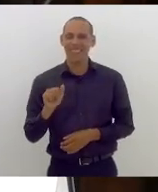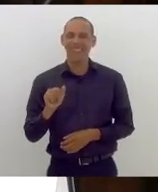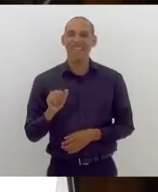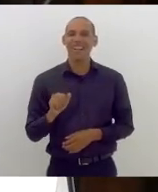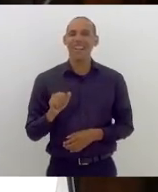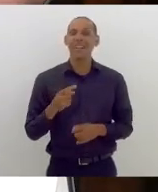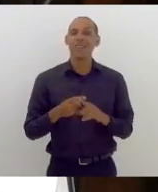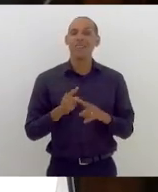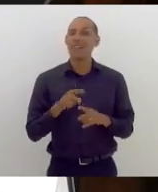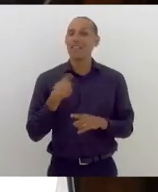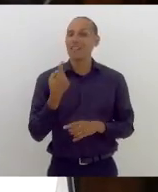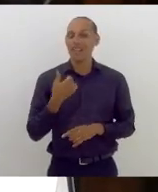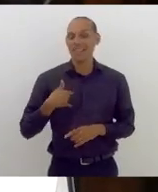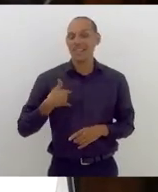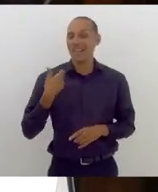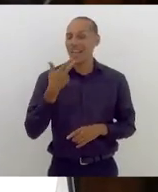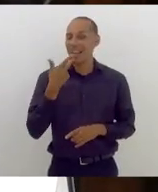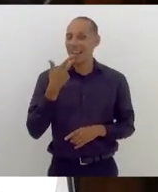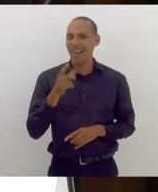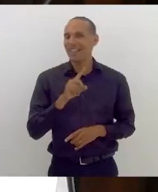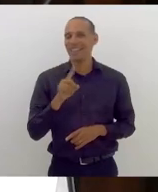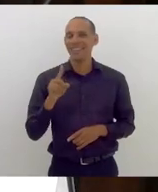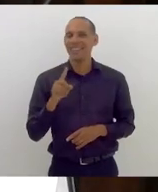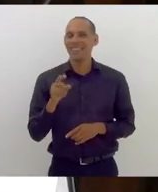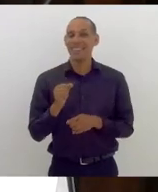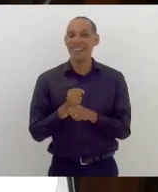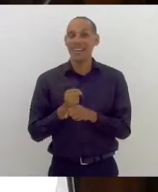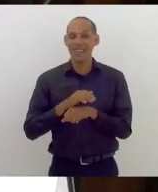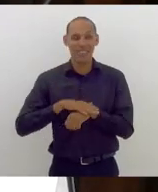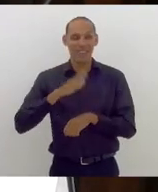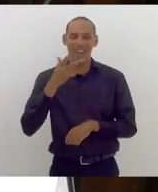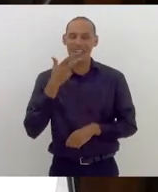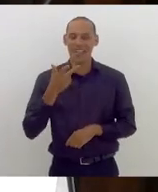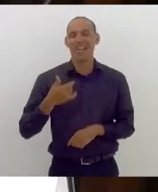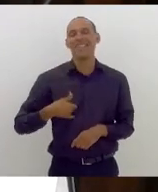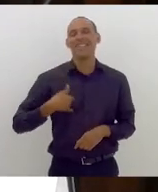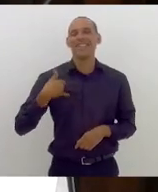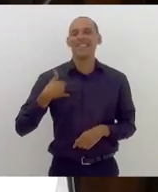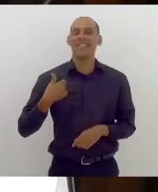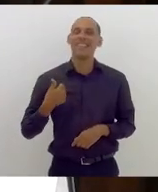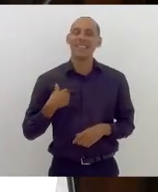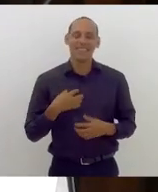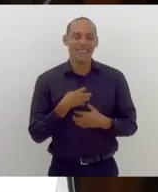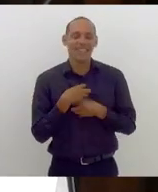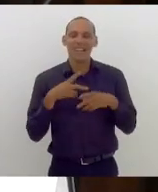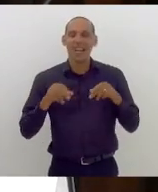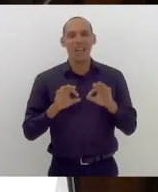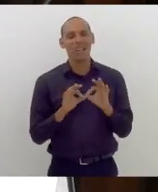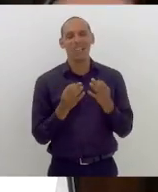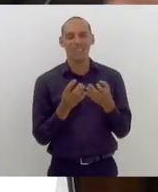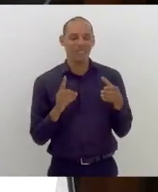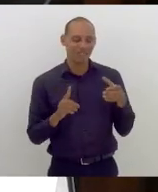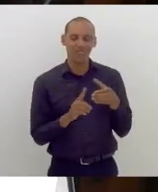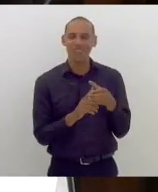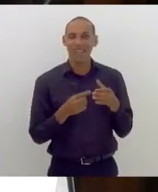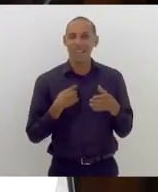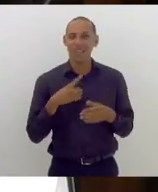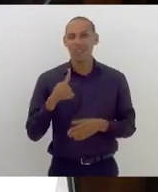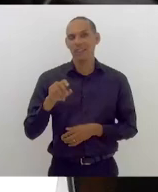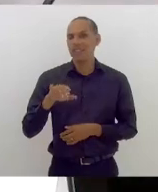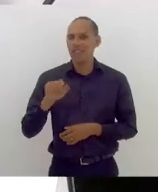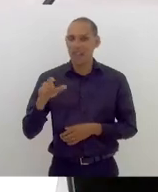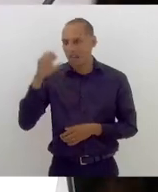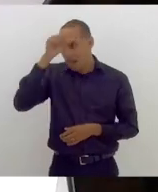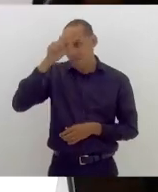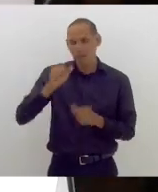gente entrega a idade. Se falar quanto mais tempo, entrega a idade. Então, me sinto da família, assim, aprendi muito com o Daniel também. Foi